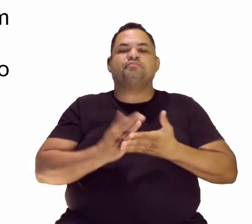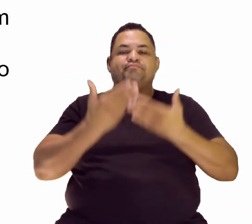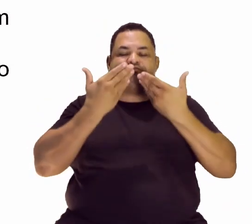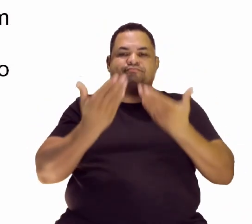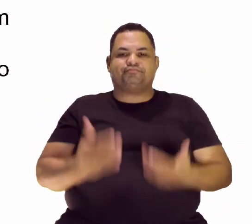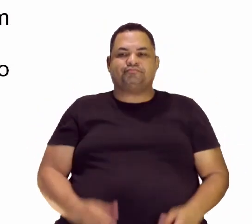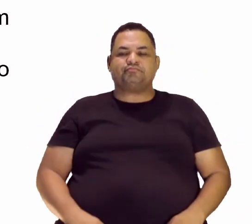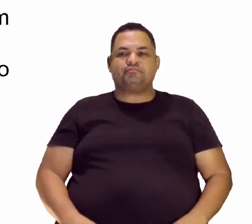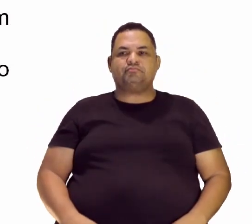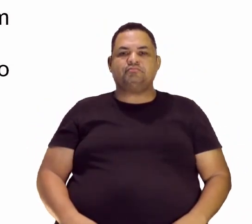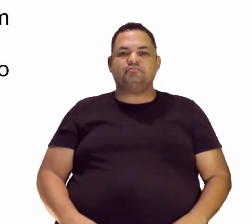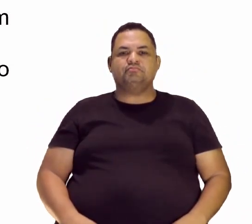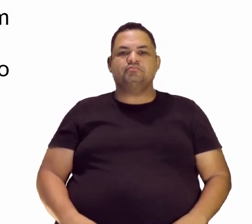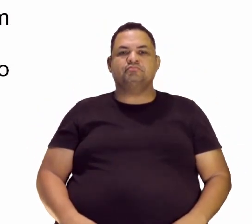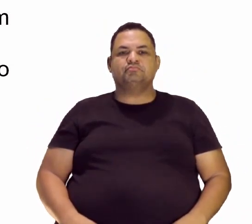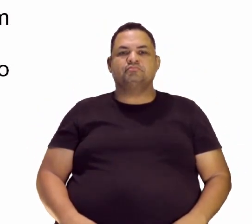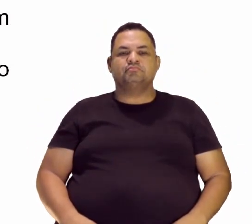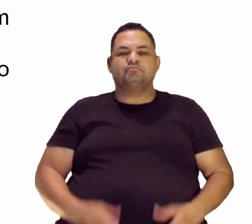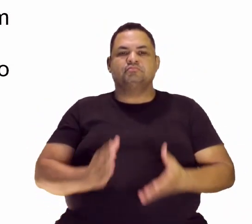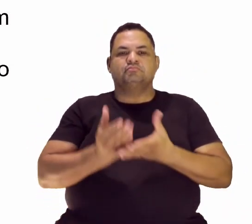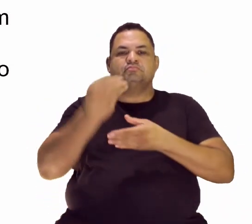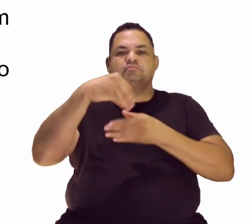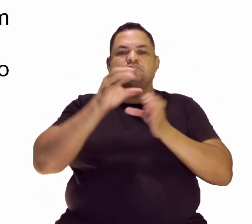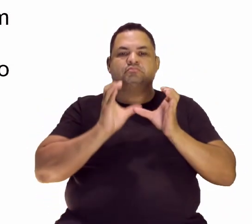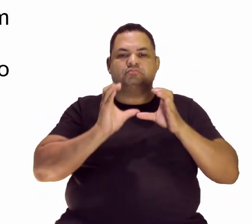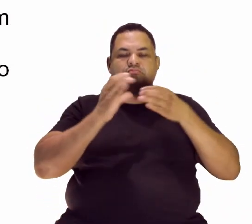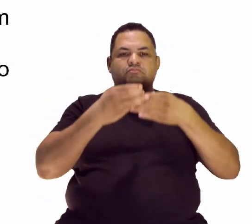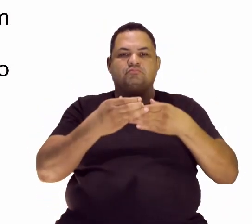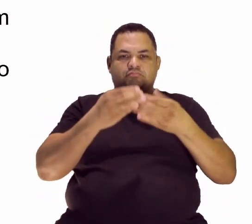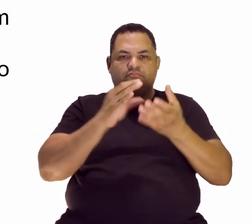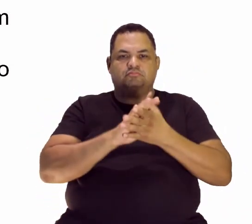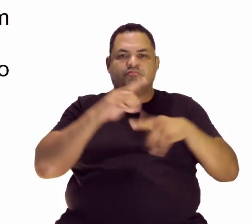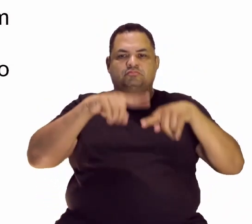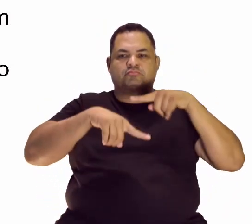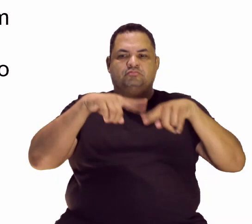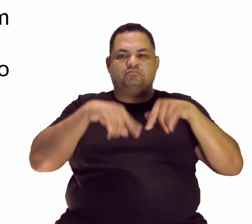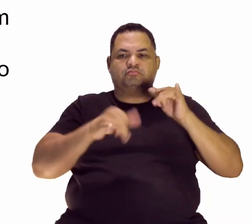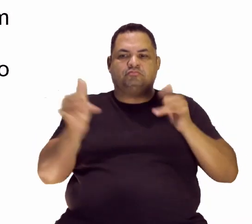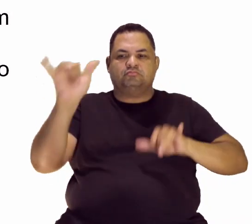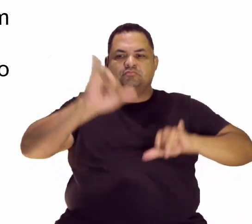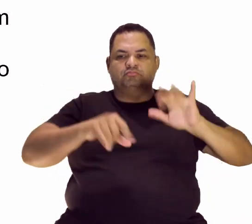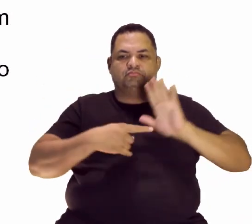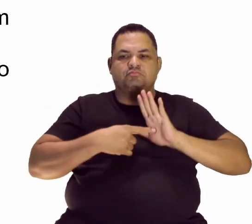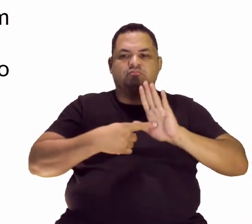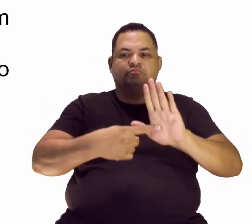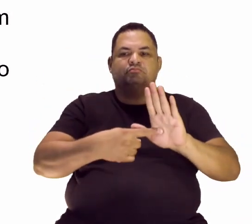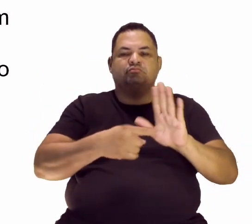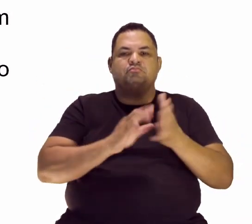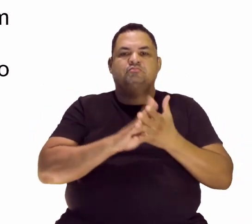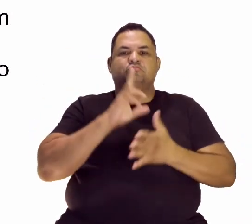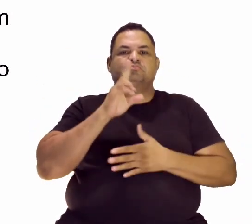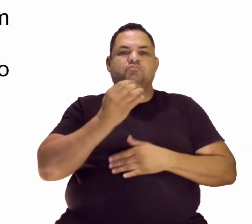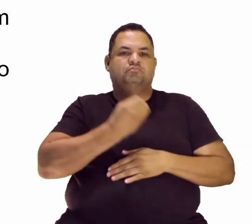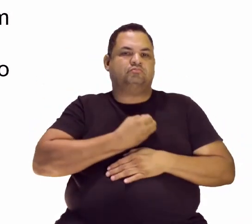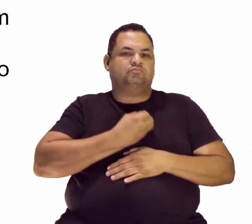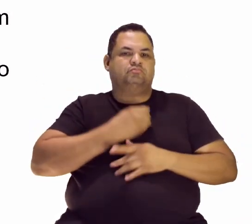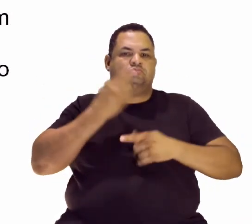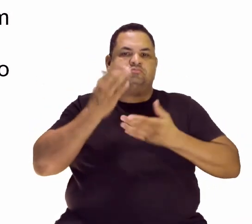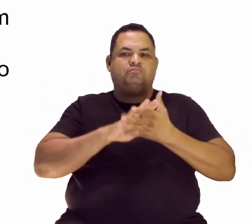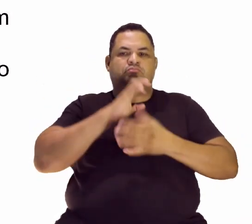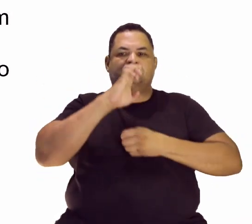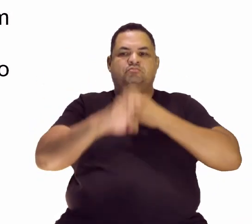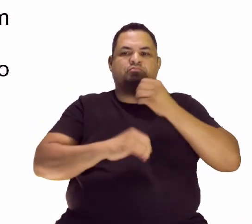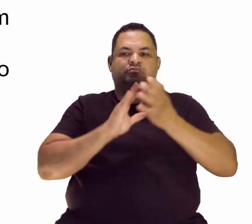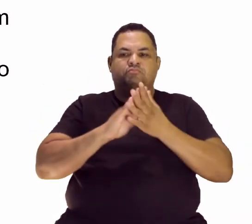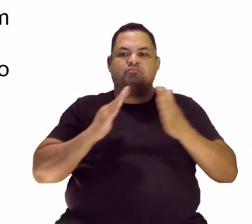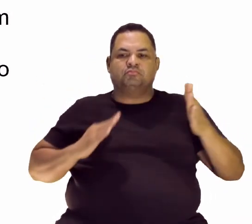clareza? Que em uma família, os elementos químicos, o quê? Apresenta o mesmo número de elétrons